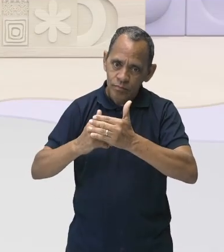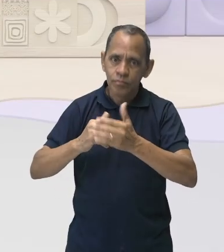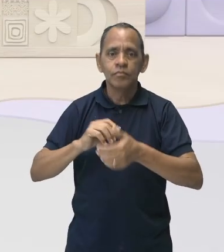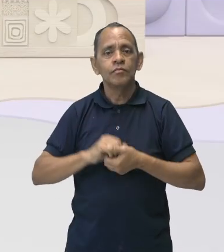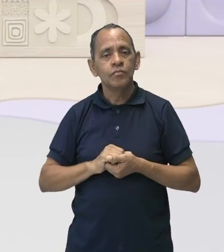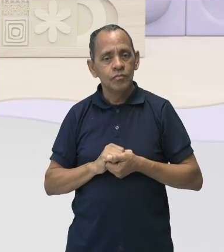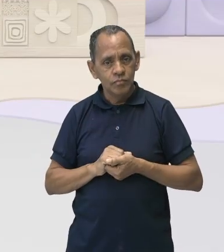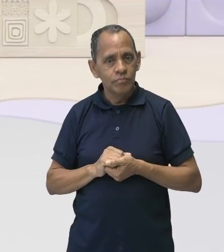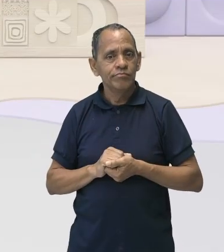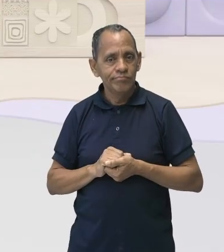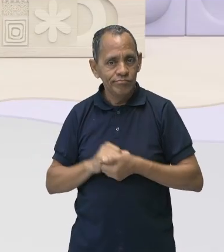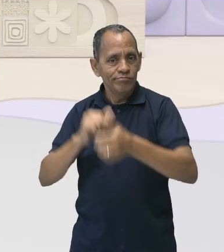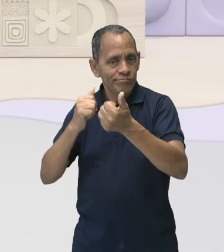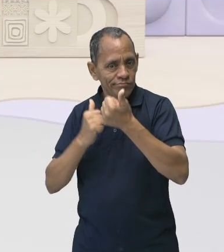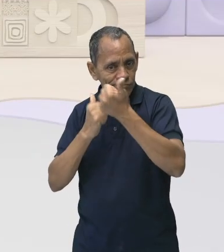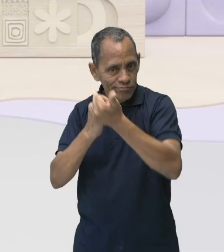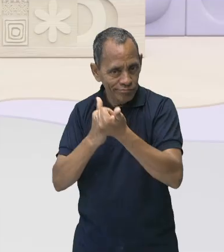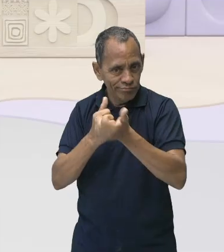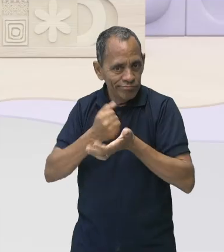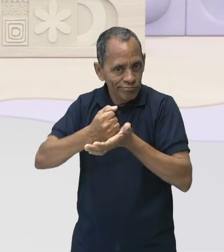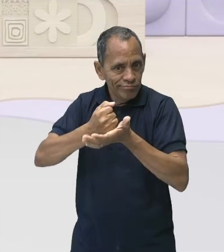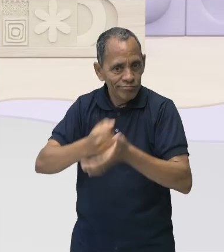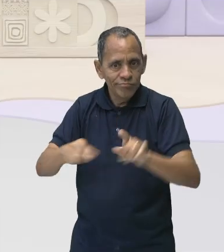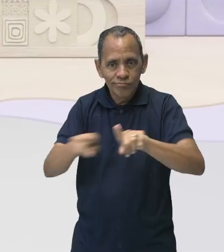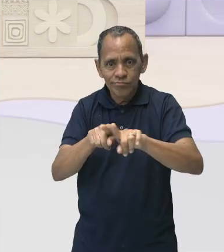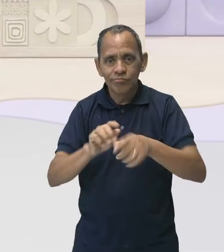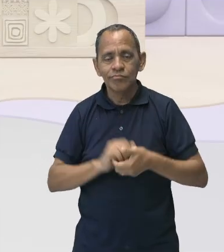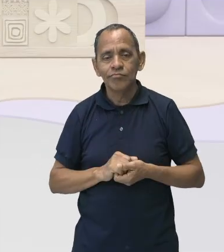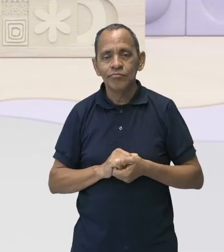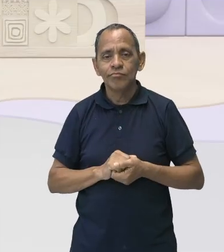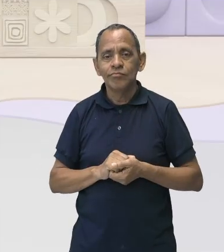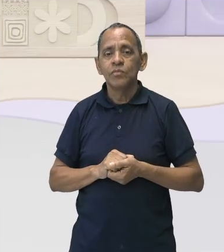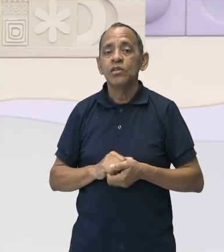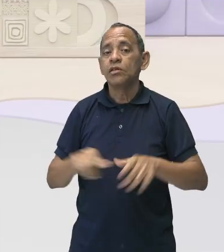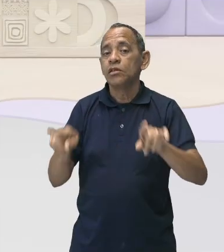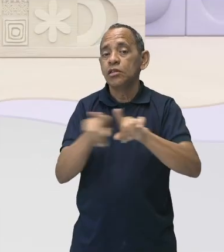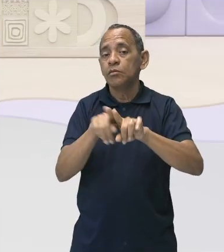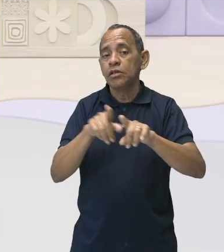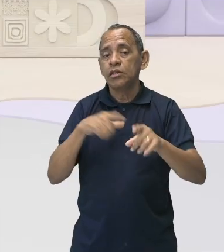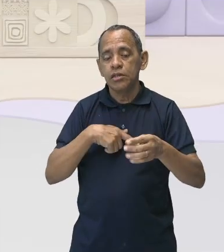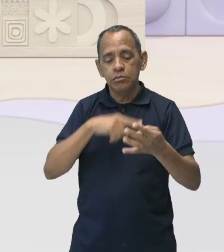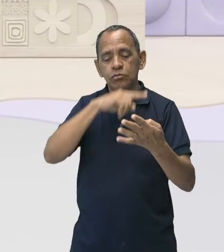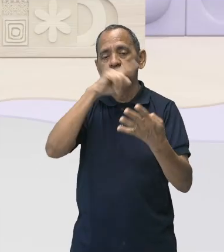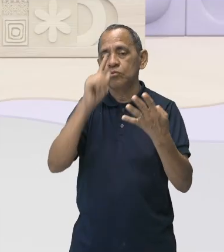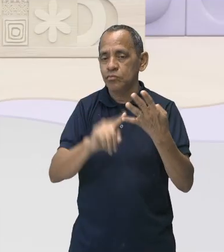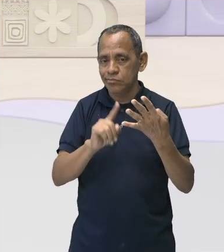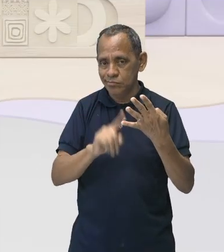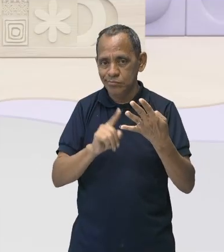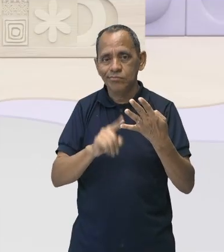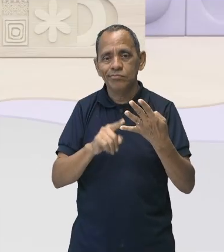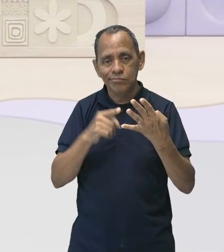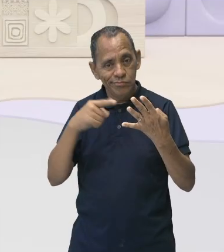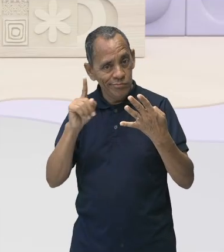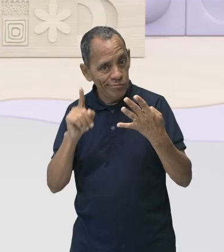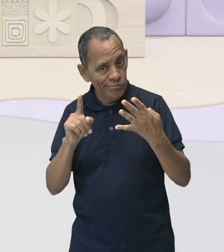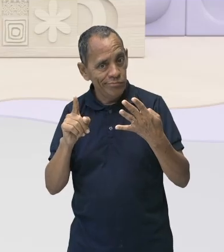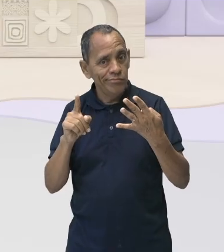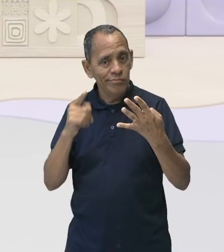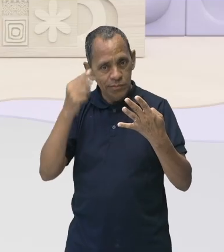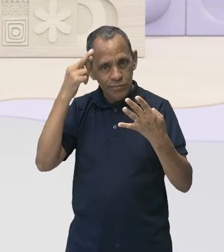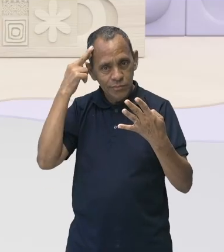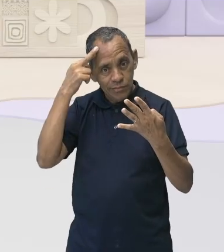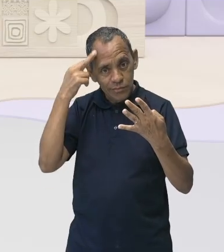sustentavelmente, de maneira sustentável, tá bom? Por fim, nós temos também um outro ponto bem interessante a